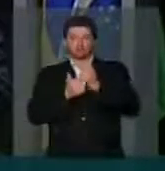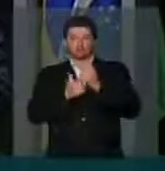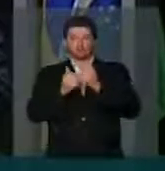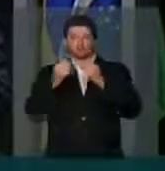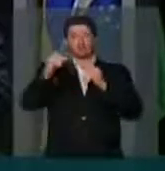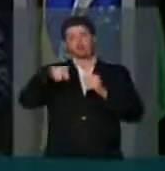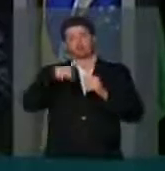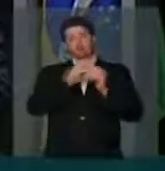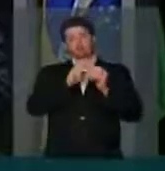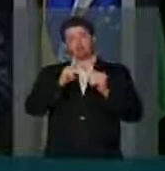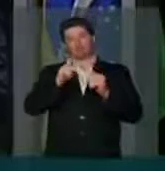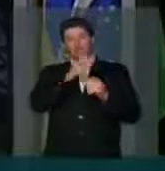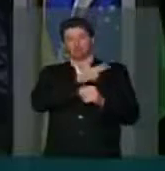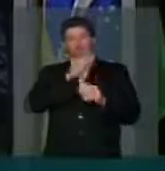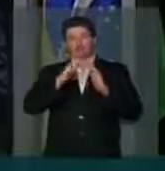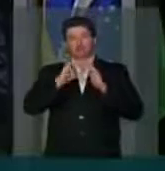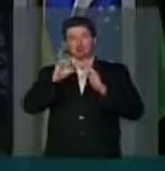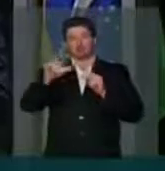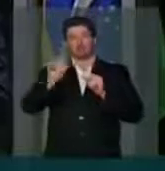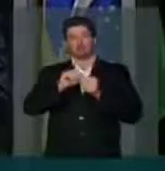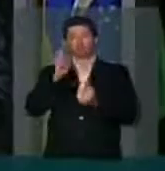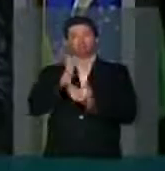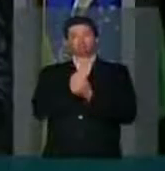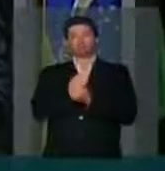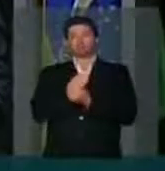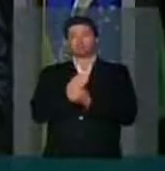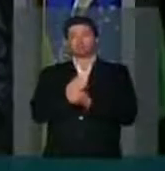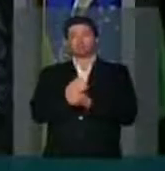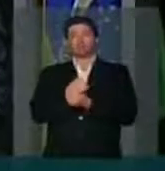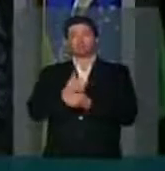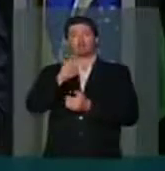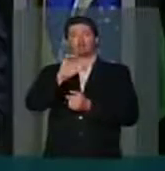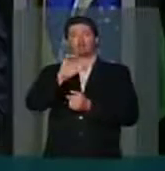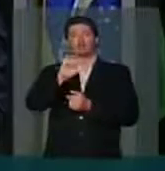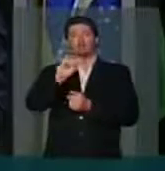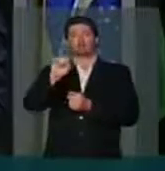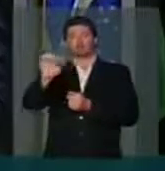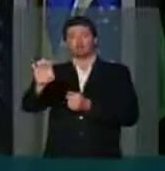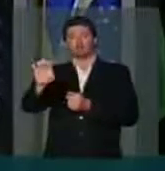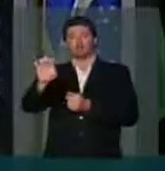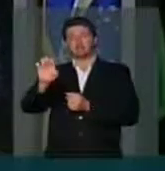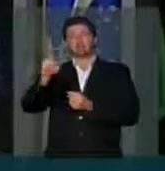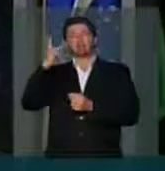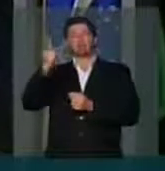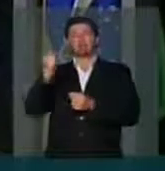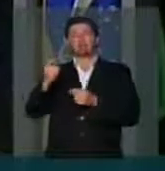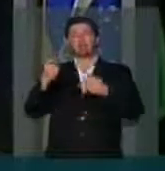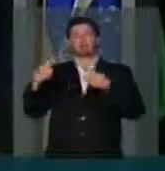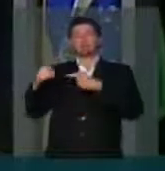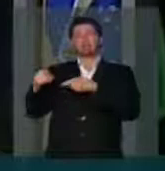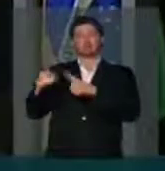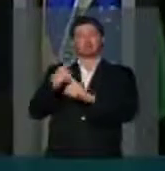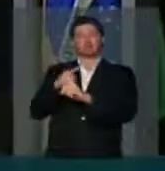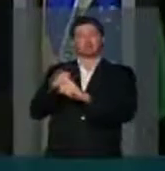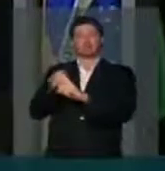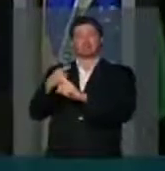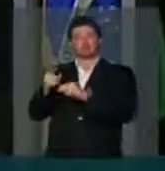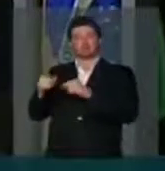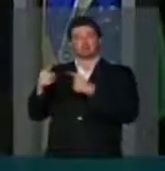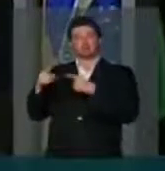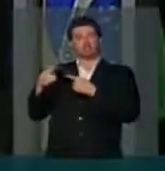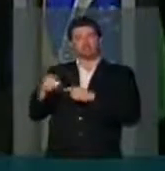montaram um dossiê para chantagear o ex-presidente Fernando Henrique e a primeira-dama, Dona Ruth. Em